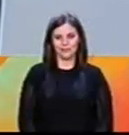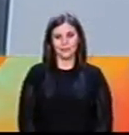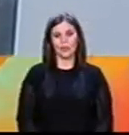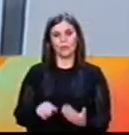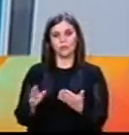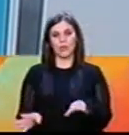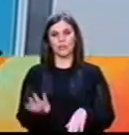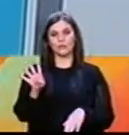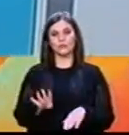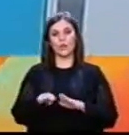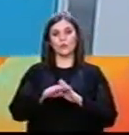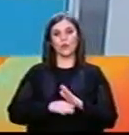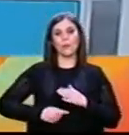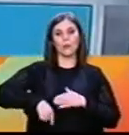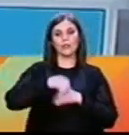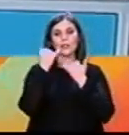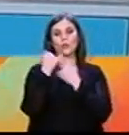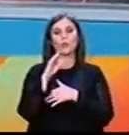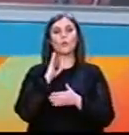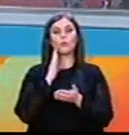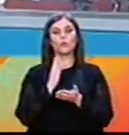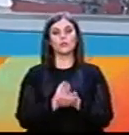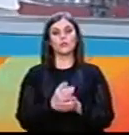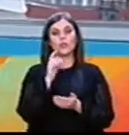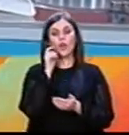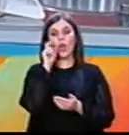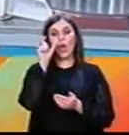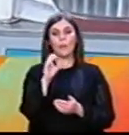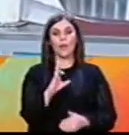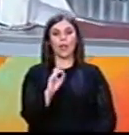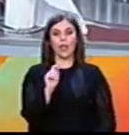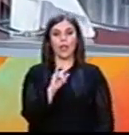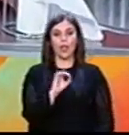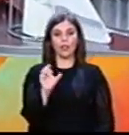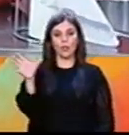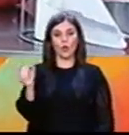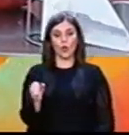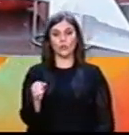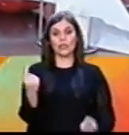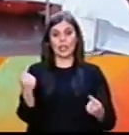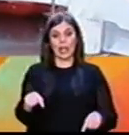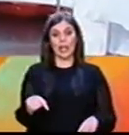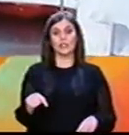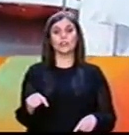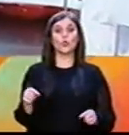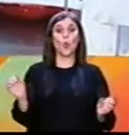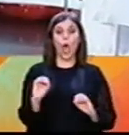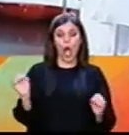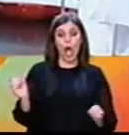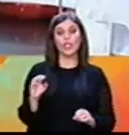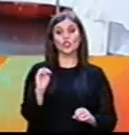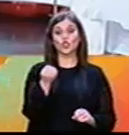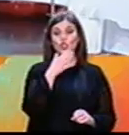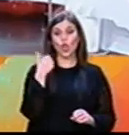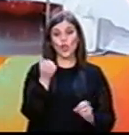Quarta e última parte da Praça da Alegria. A minha amiga não tem o chapéu Loureiro para dançar. Eu não tenho a minha Sónia. Dançamos os dois. É a vida. Sim,